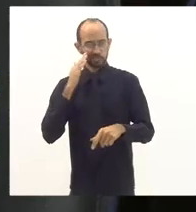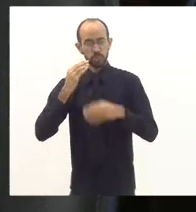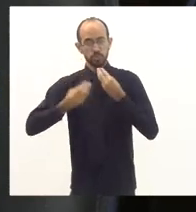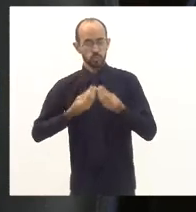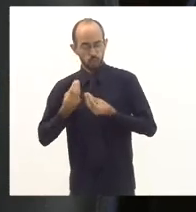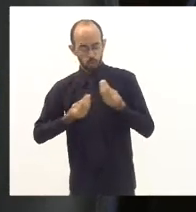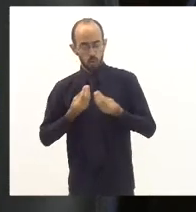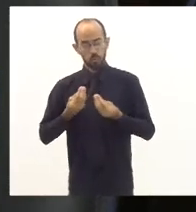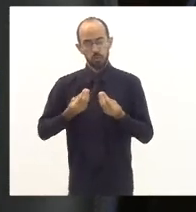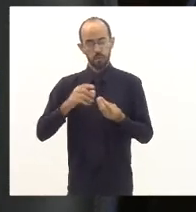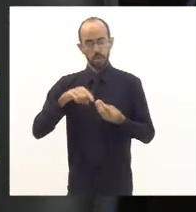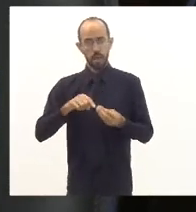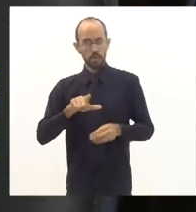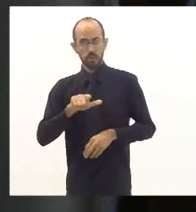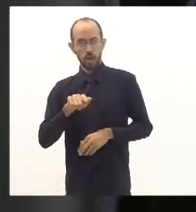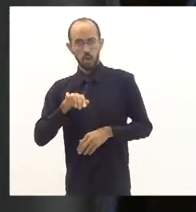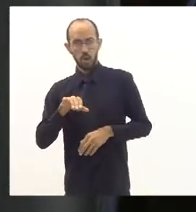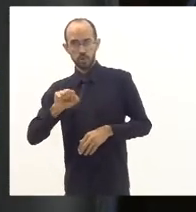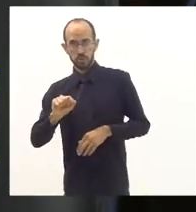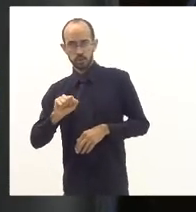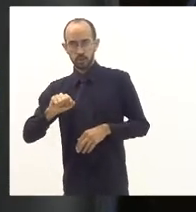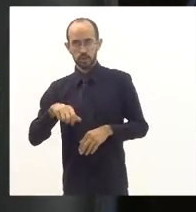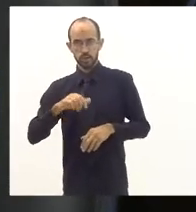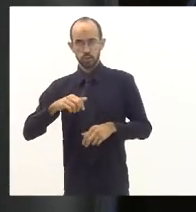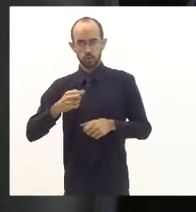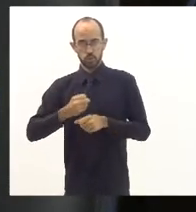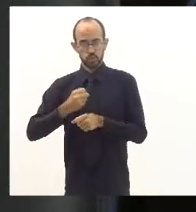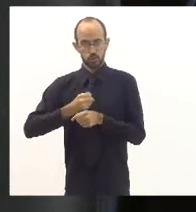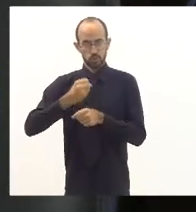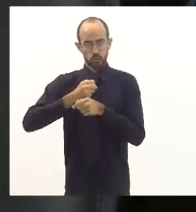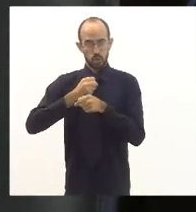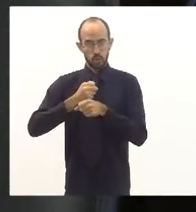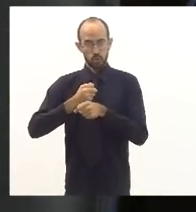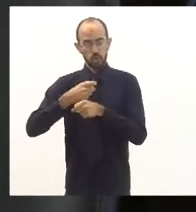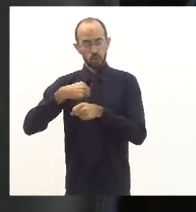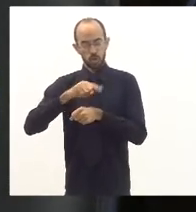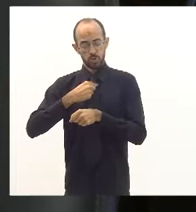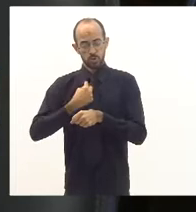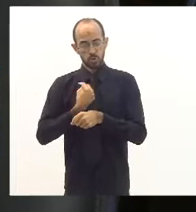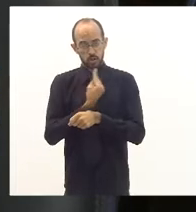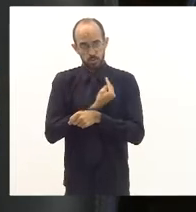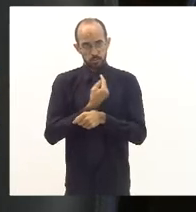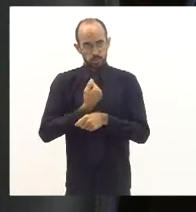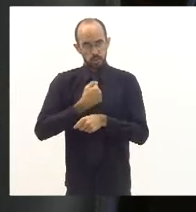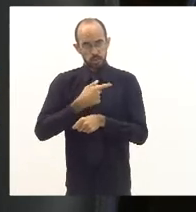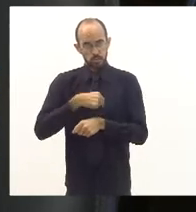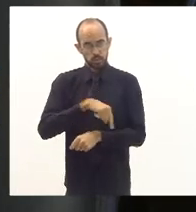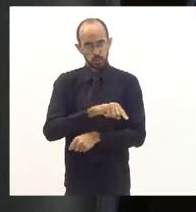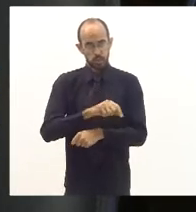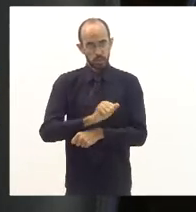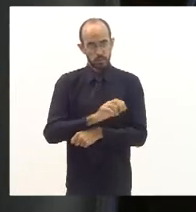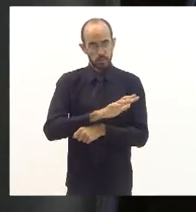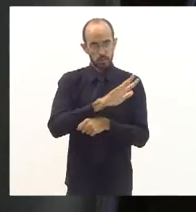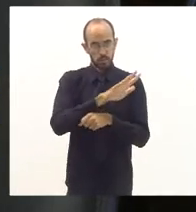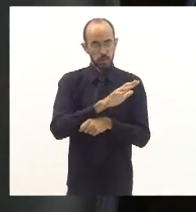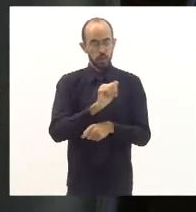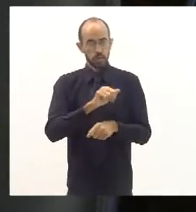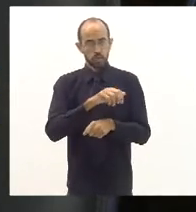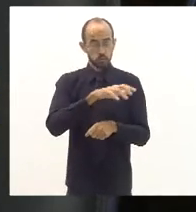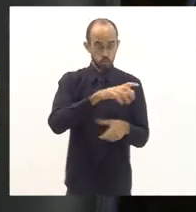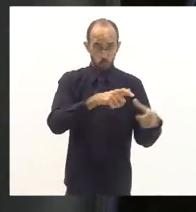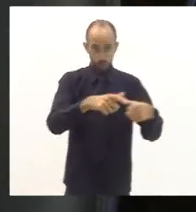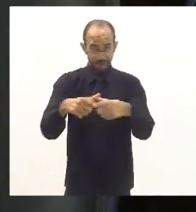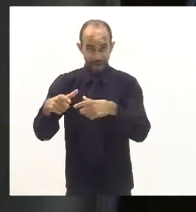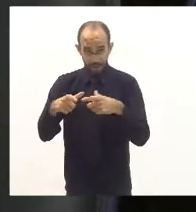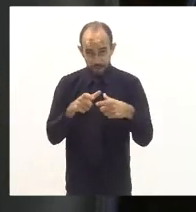de construção que a gente precisa ir aos territórios, que a gente precisa conversar e explicar e construir junto com eles as demandas que existem